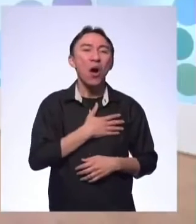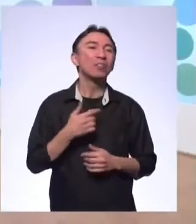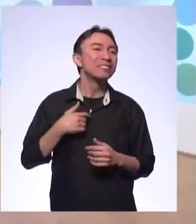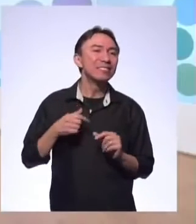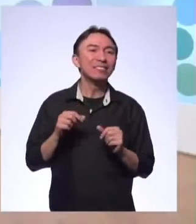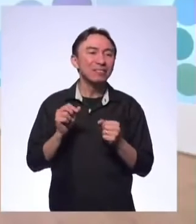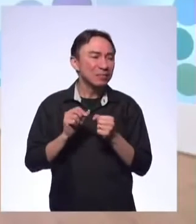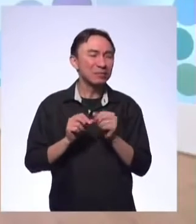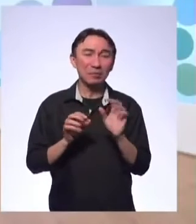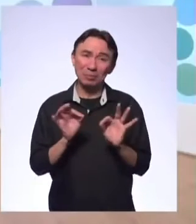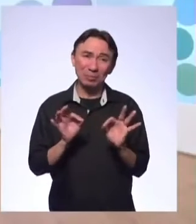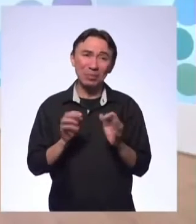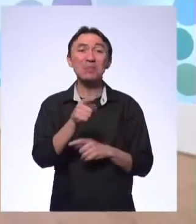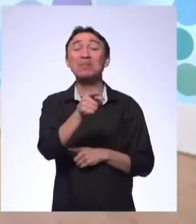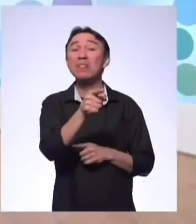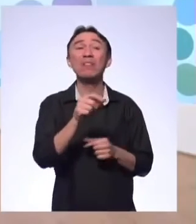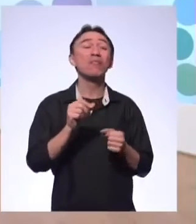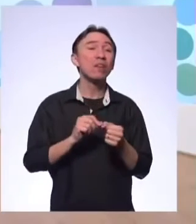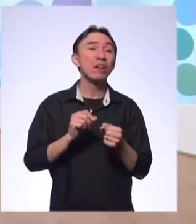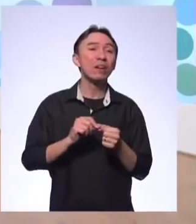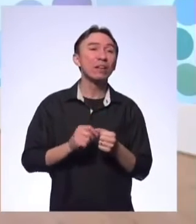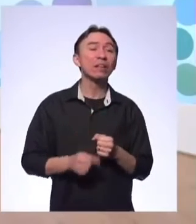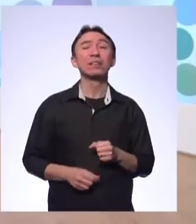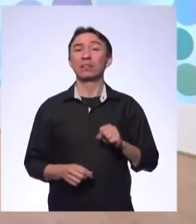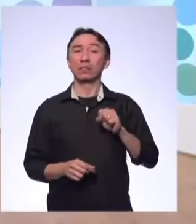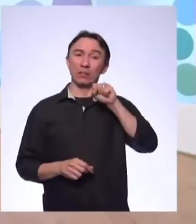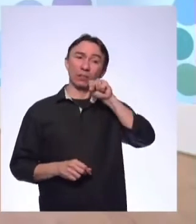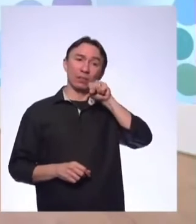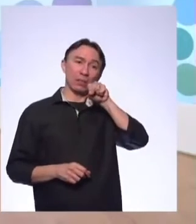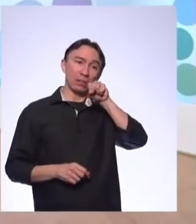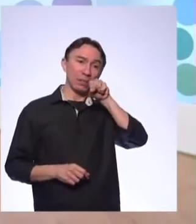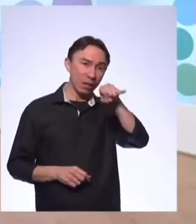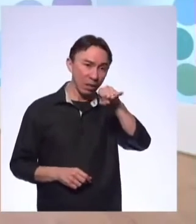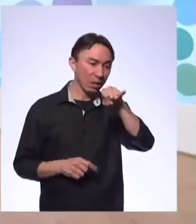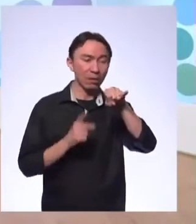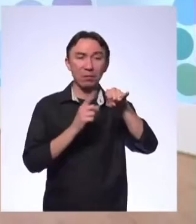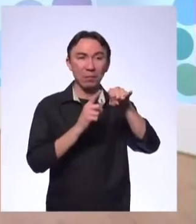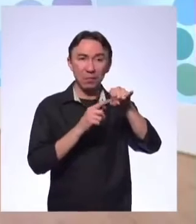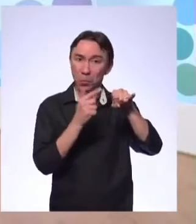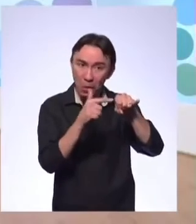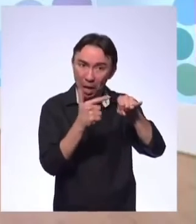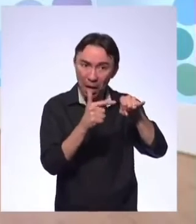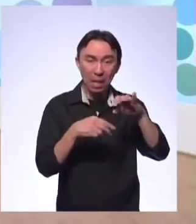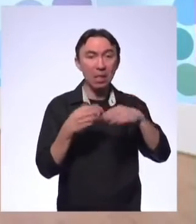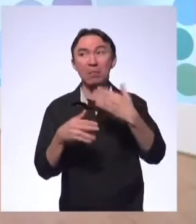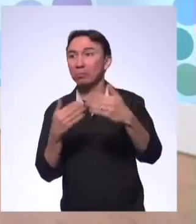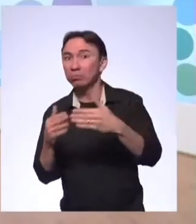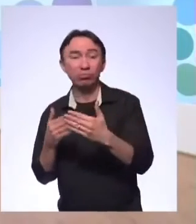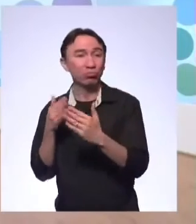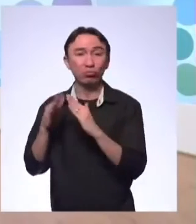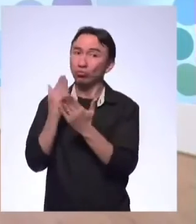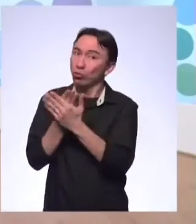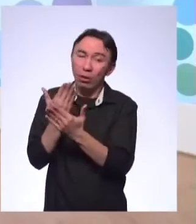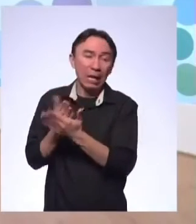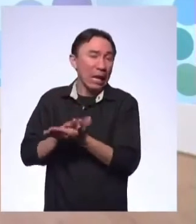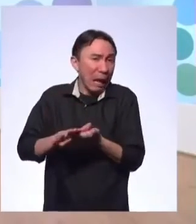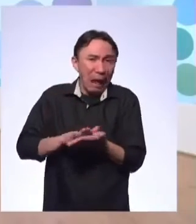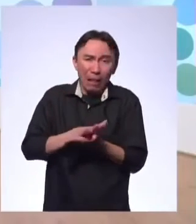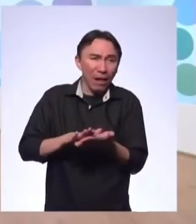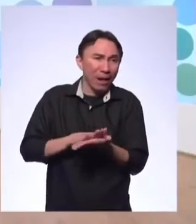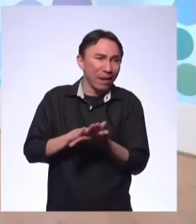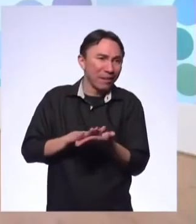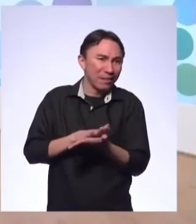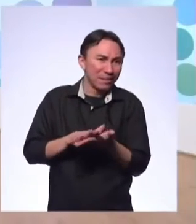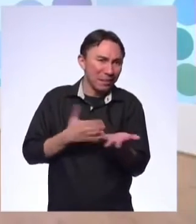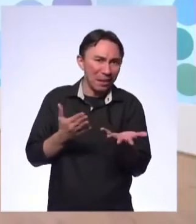eu fiz quando quando você se tivesse você conhece aqui é isso não gosta bastante de fazer isso porque eu acho que